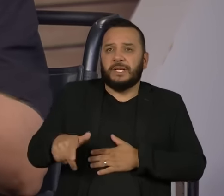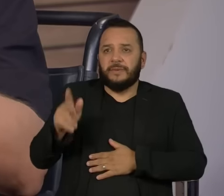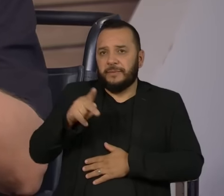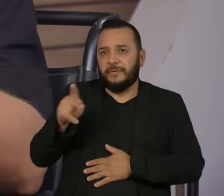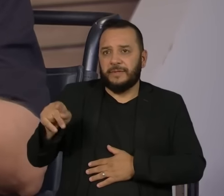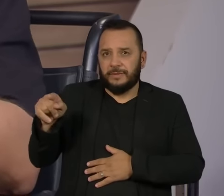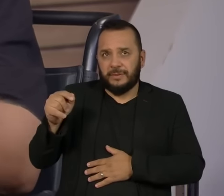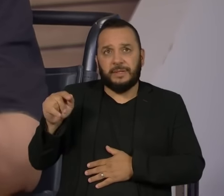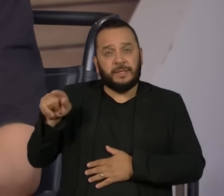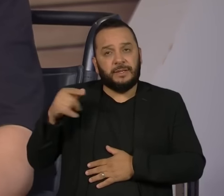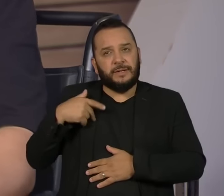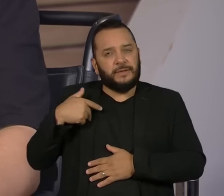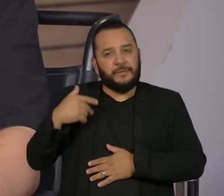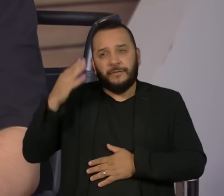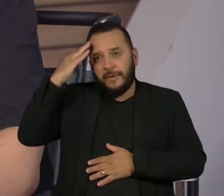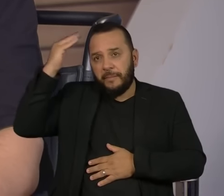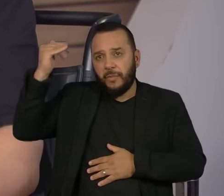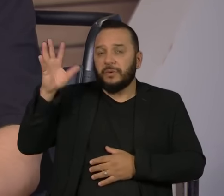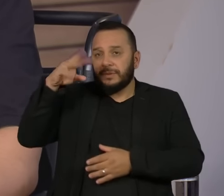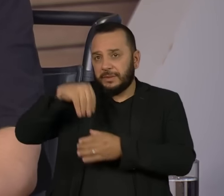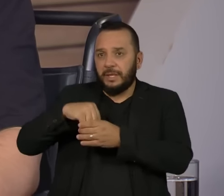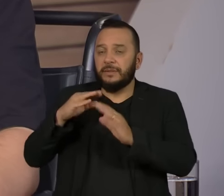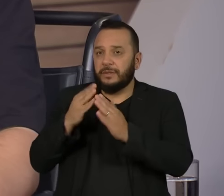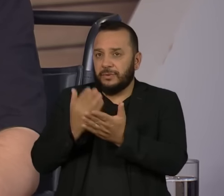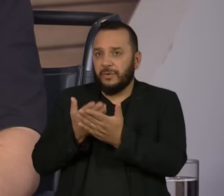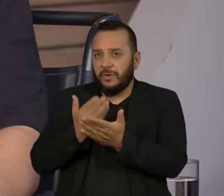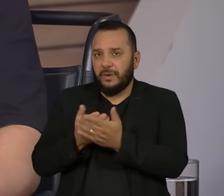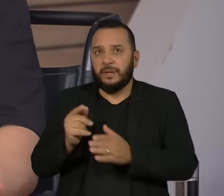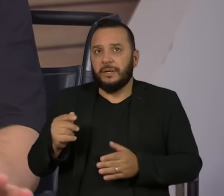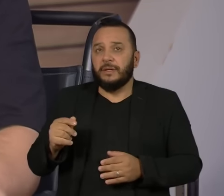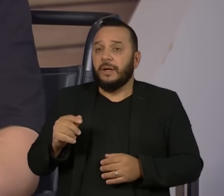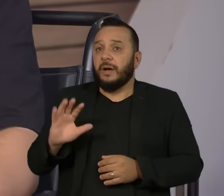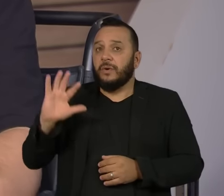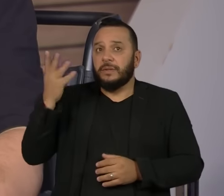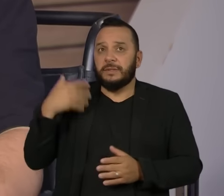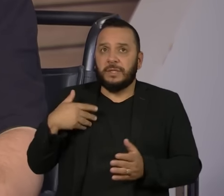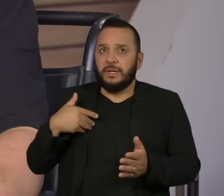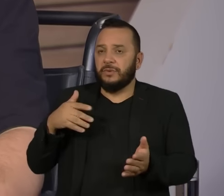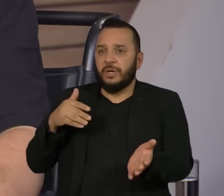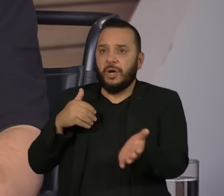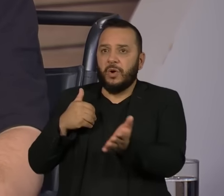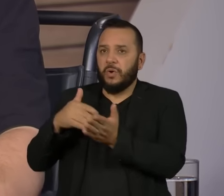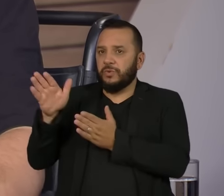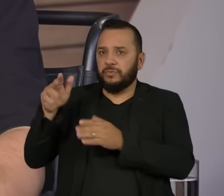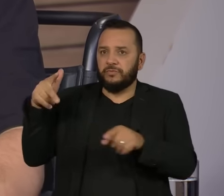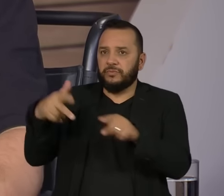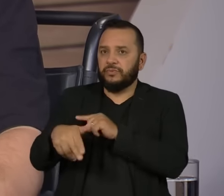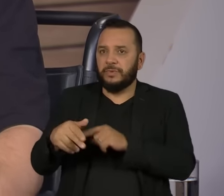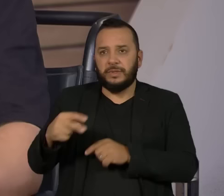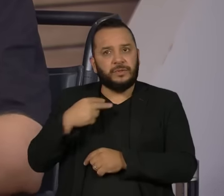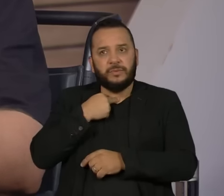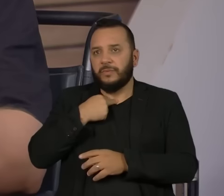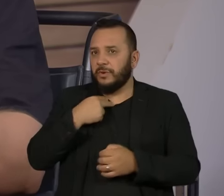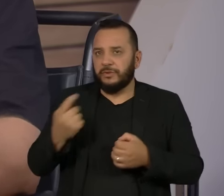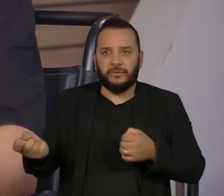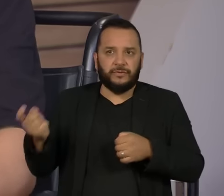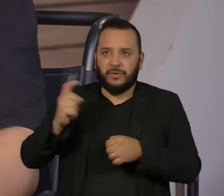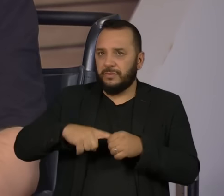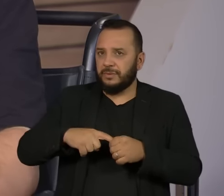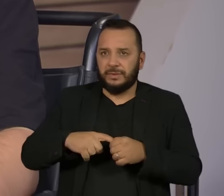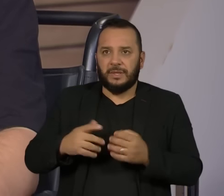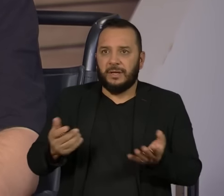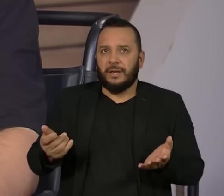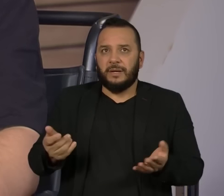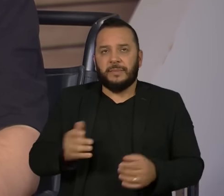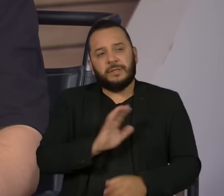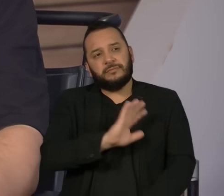espécie de fenômeno, assim, e ele foi demitido, foi tipo um corte de cabeça, ele não pôde nem voltar para se